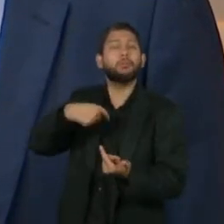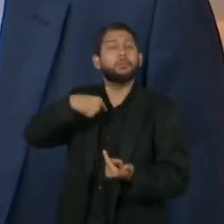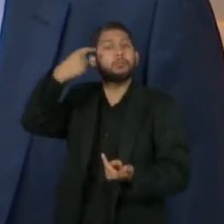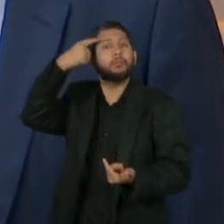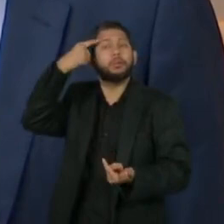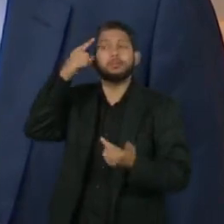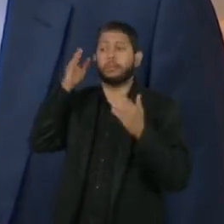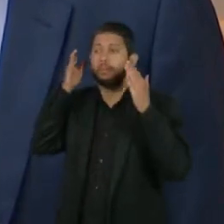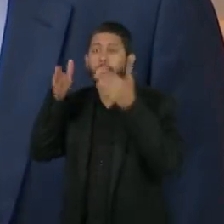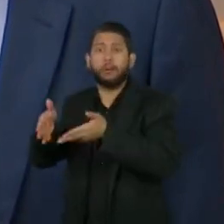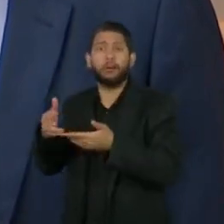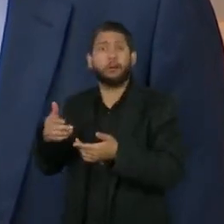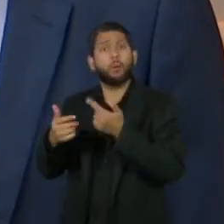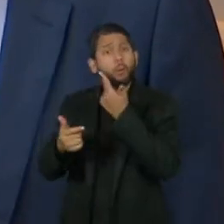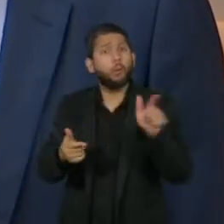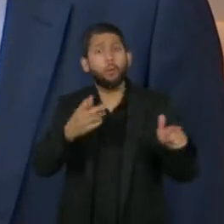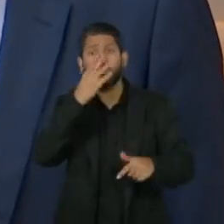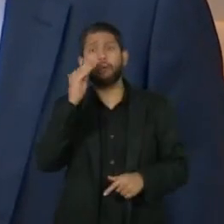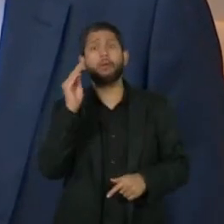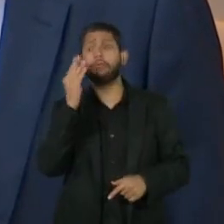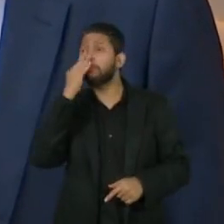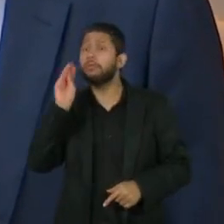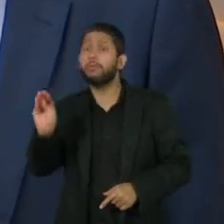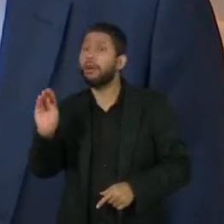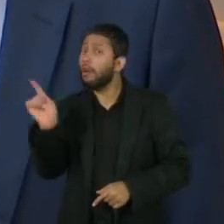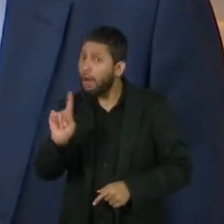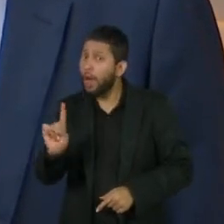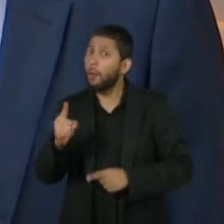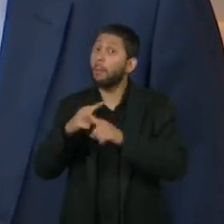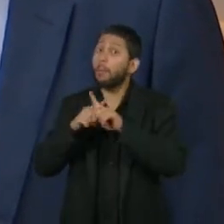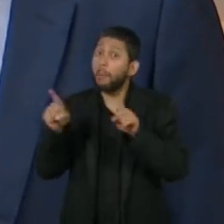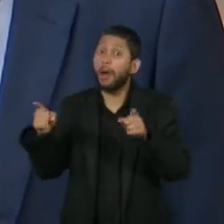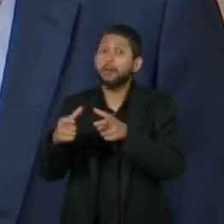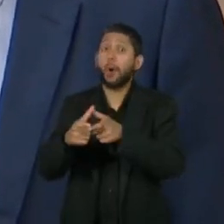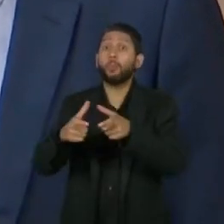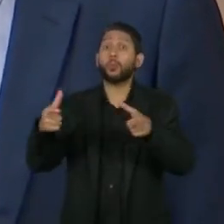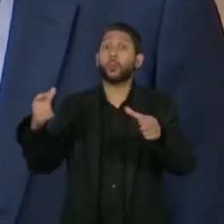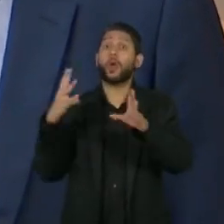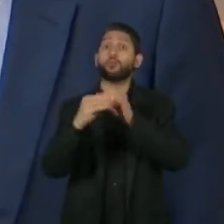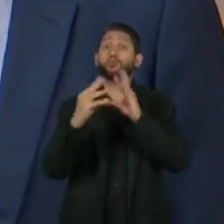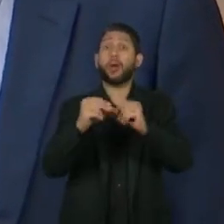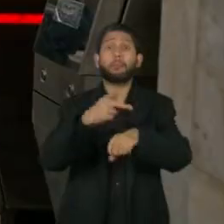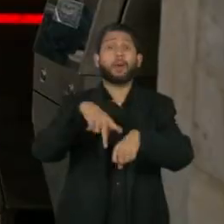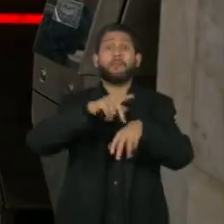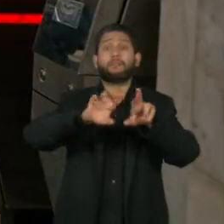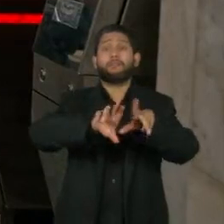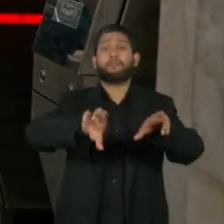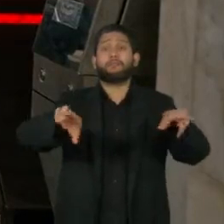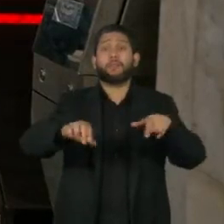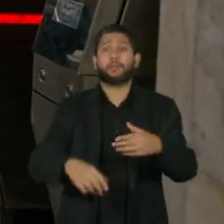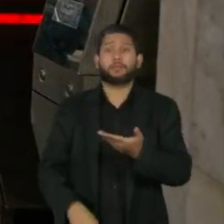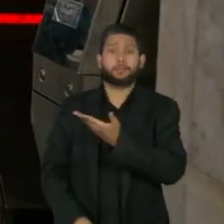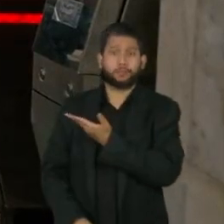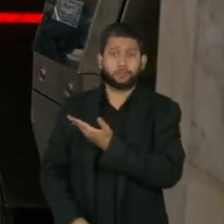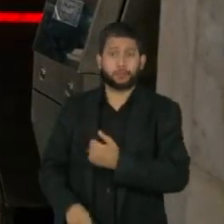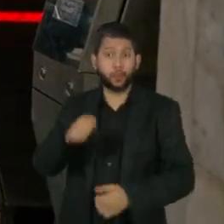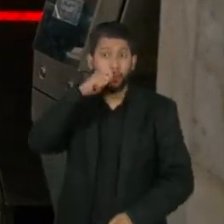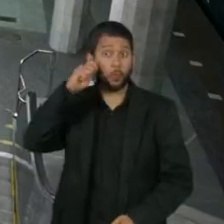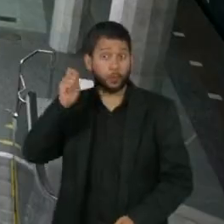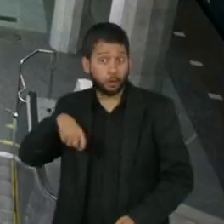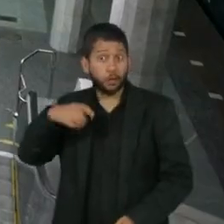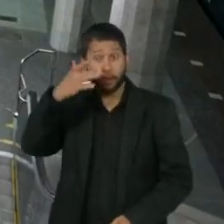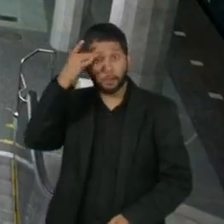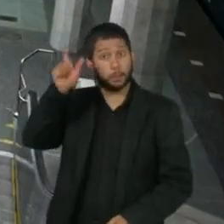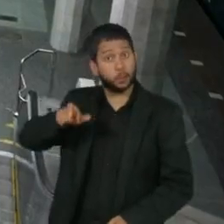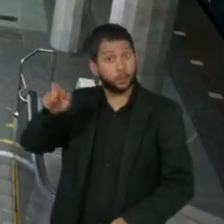e que isso não pode ser desconsideradas entre eles o aumento de refugiados de diversos países não creme as